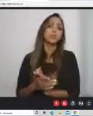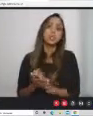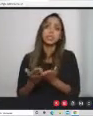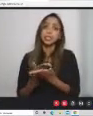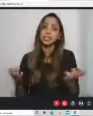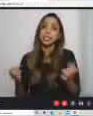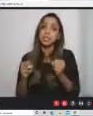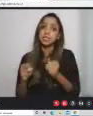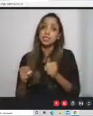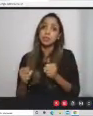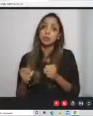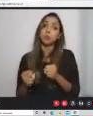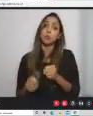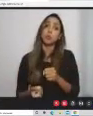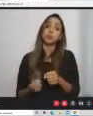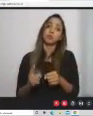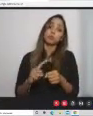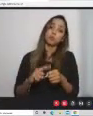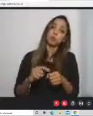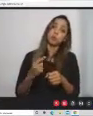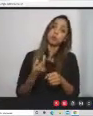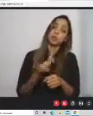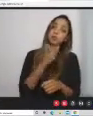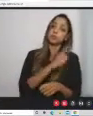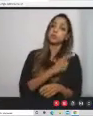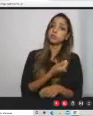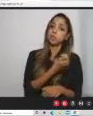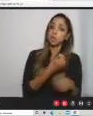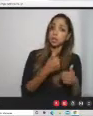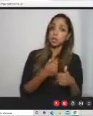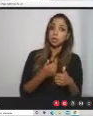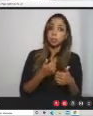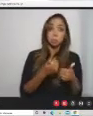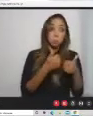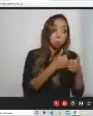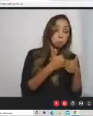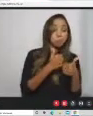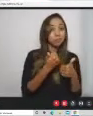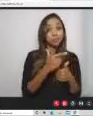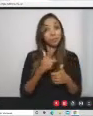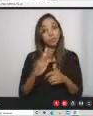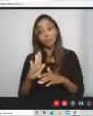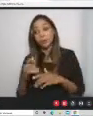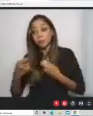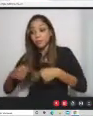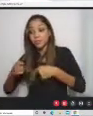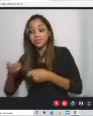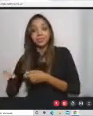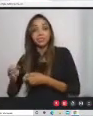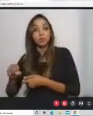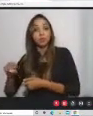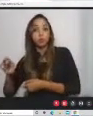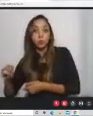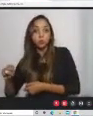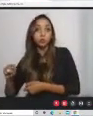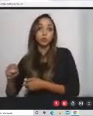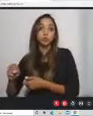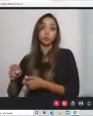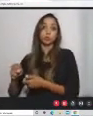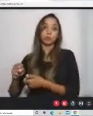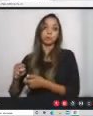precisar do sistema de saúde por um longo período de tempo, ou por um médio período de tempo. E nesse período, a atenção básica tem que estar pronta